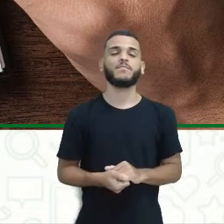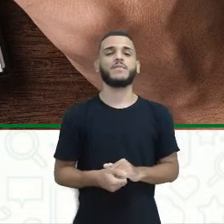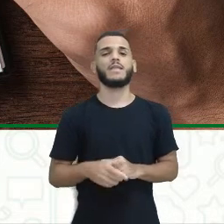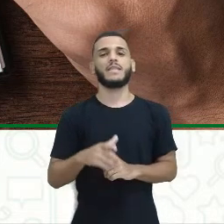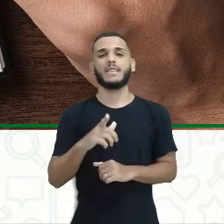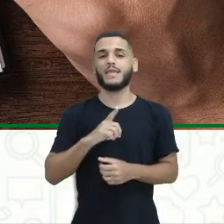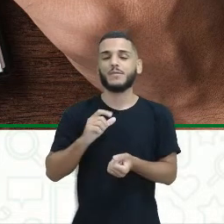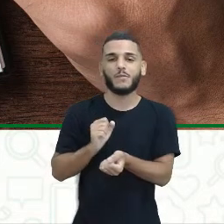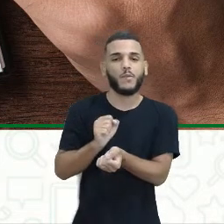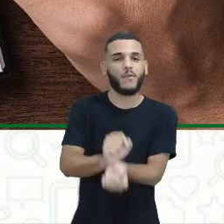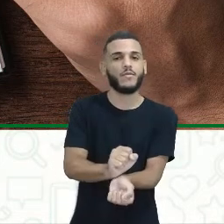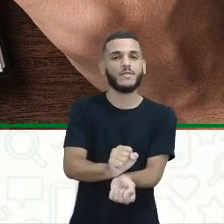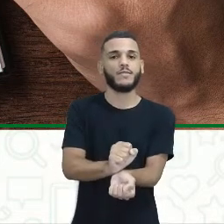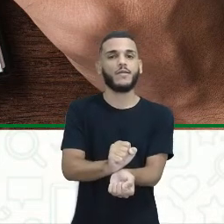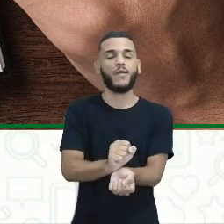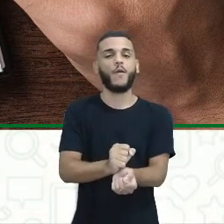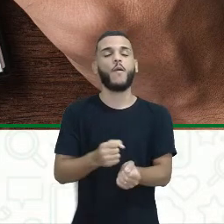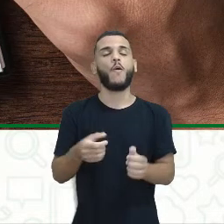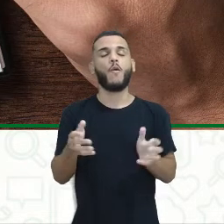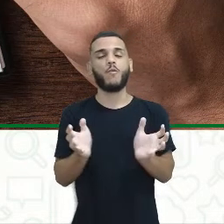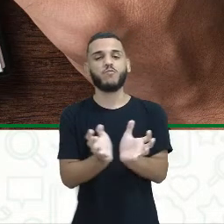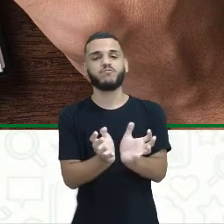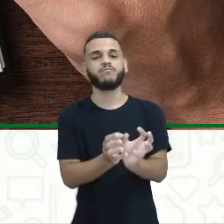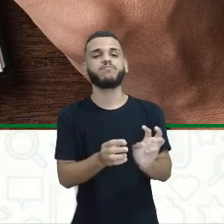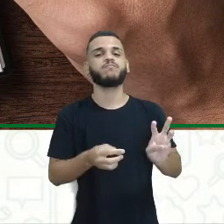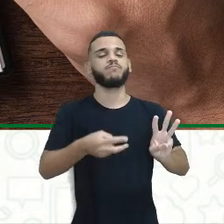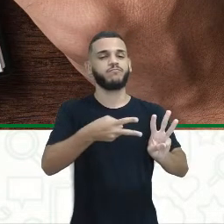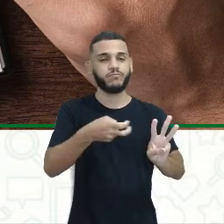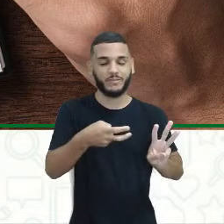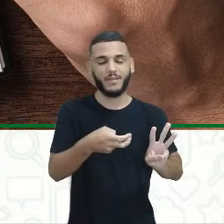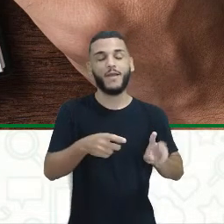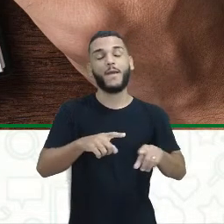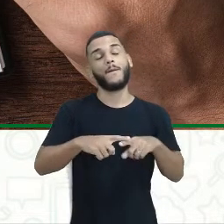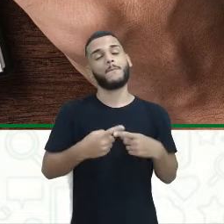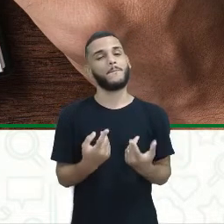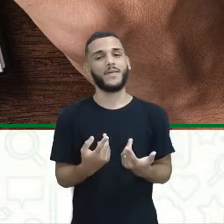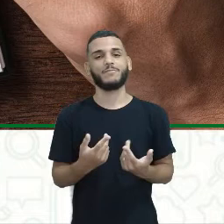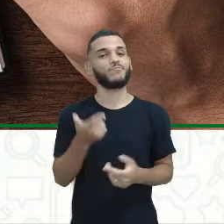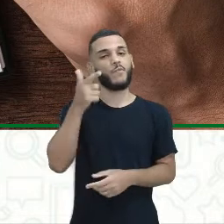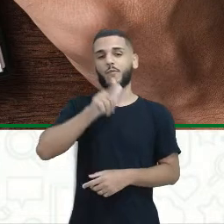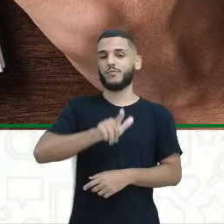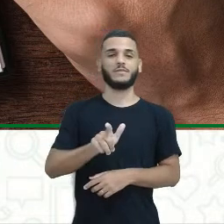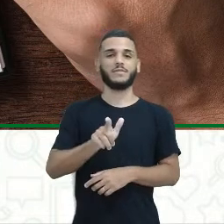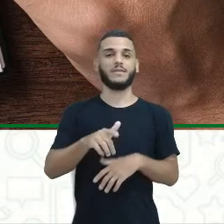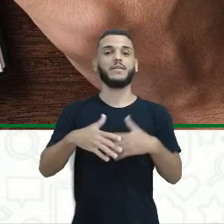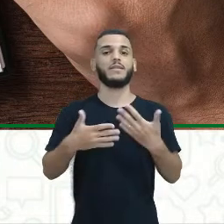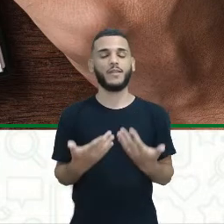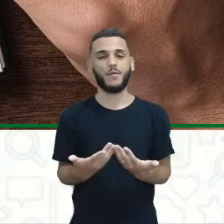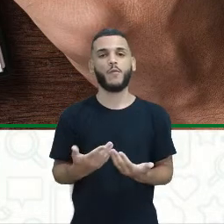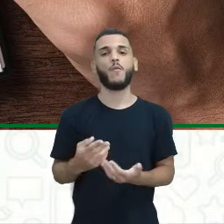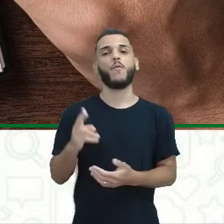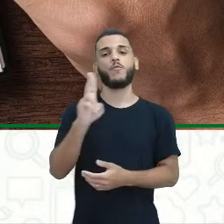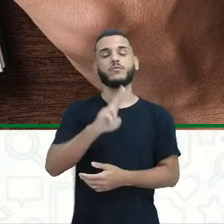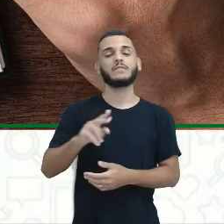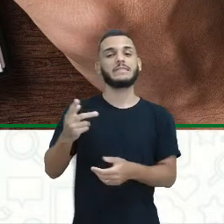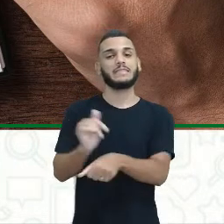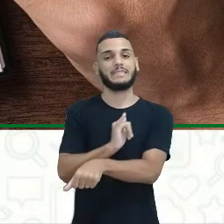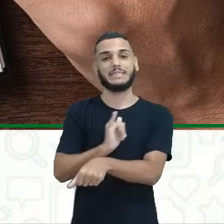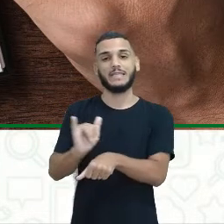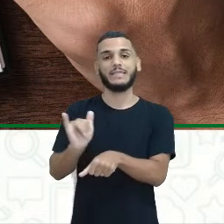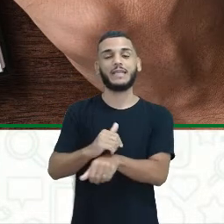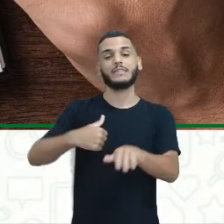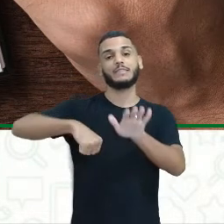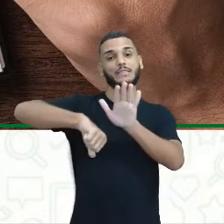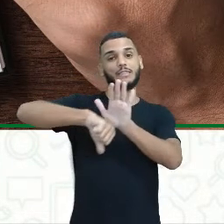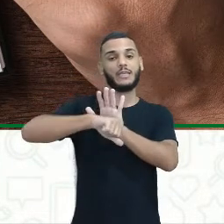tentaram escravizar os povos indígenas, mas isso não deu muito certo. Então, por meio do tráfico negreiro, né, ao longo de